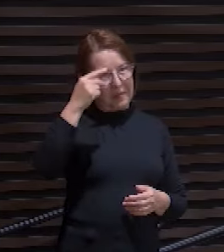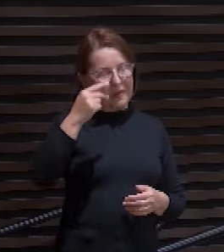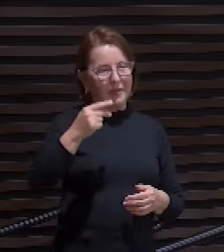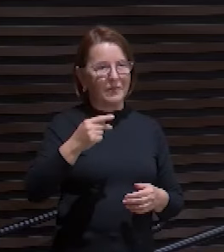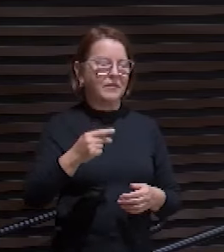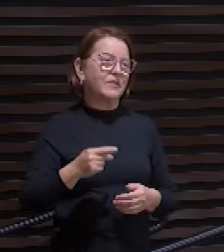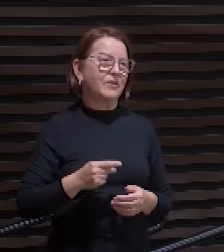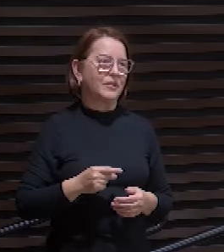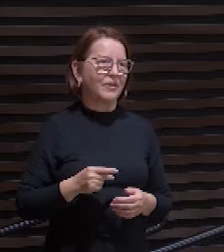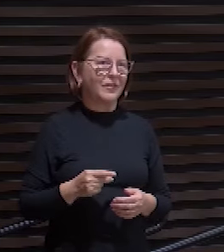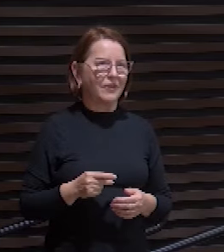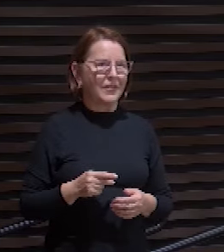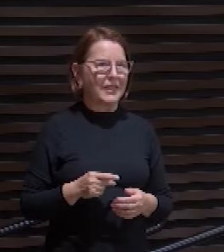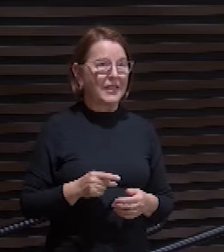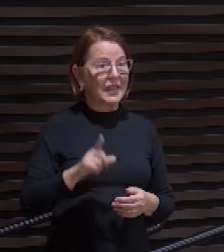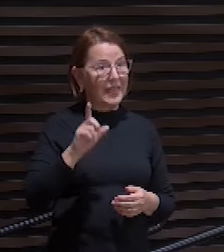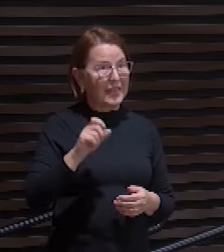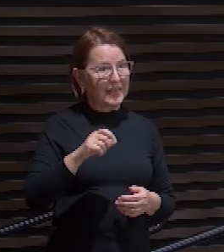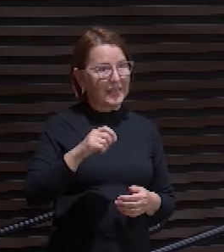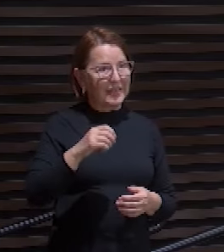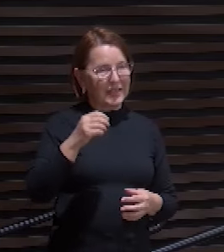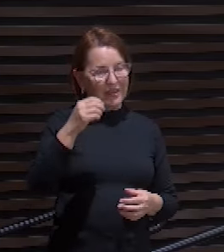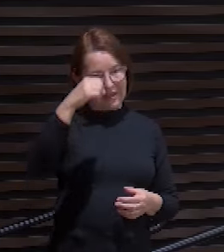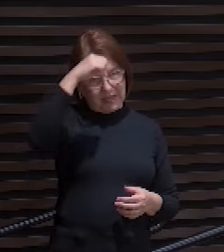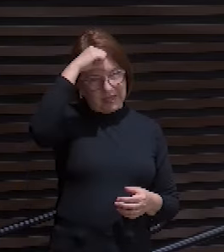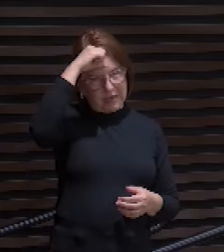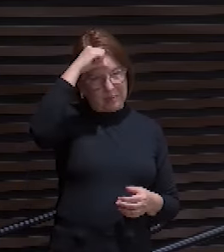São várias coisas aqui.